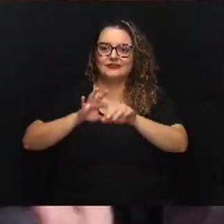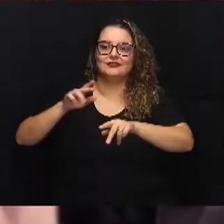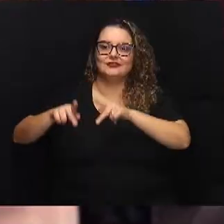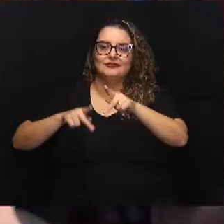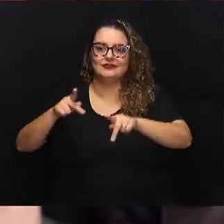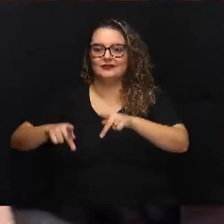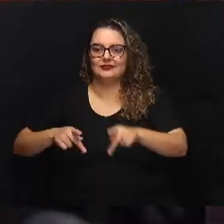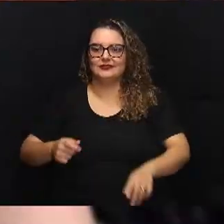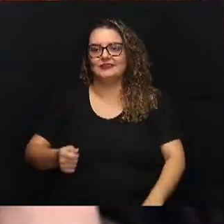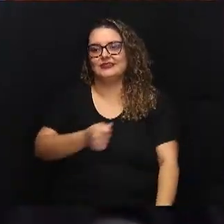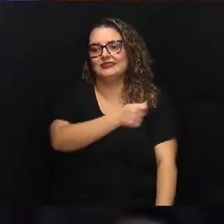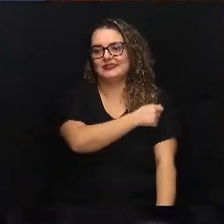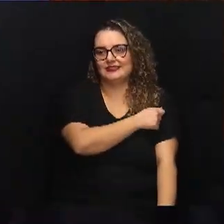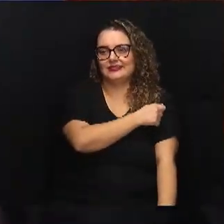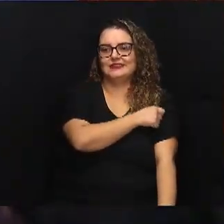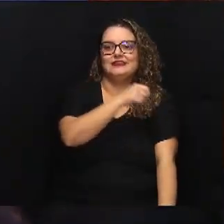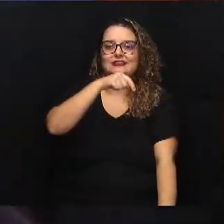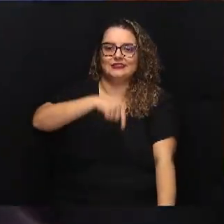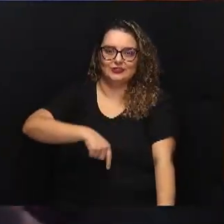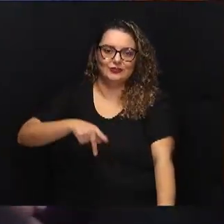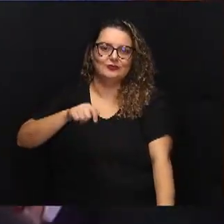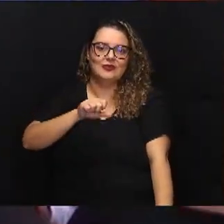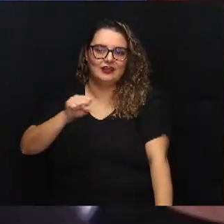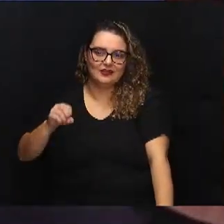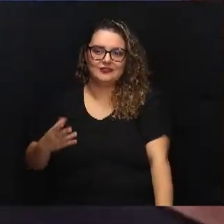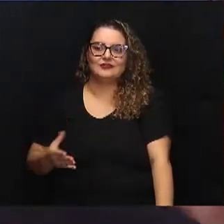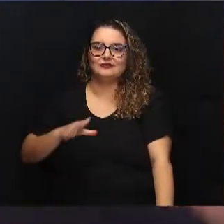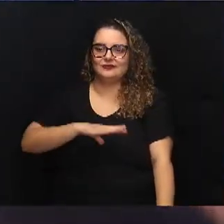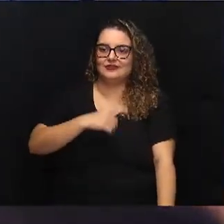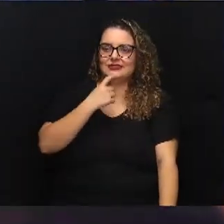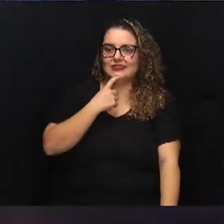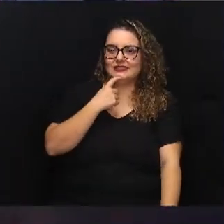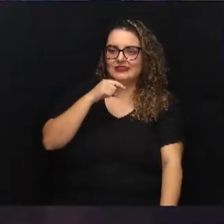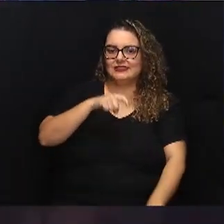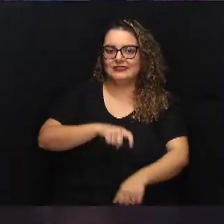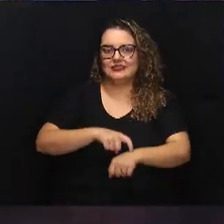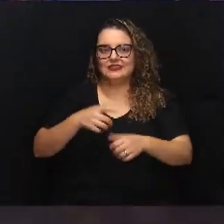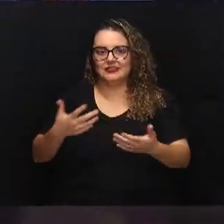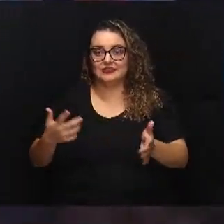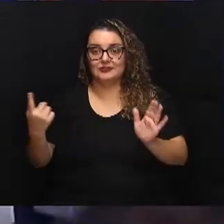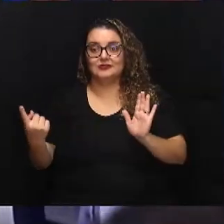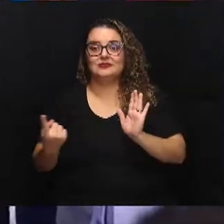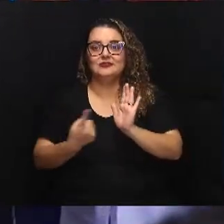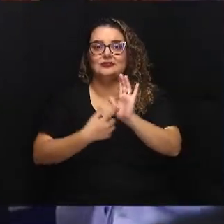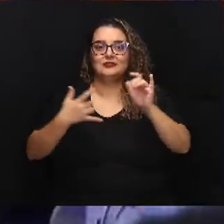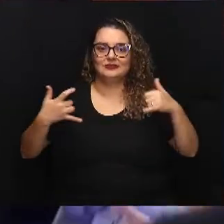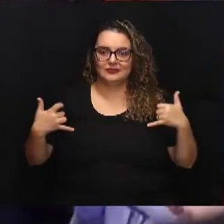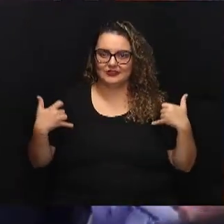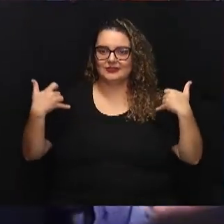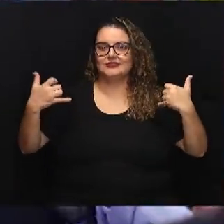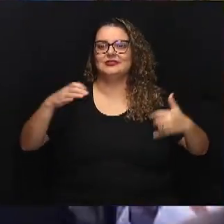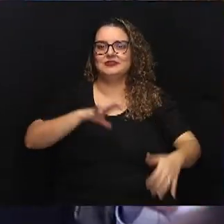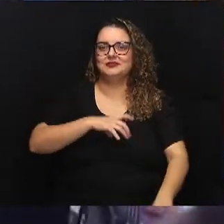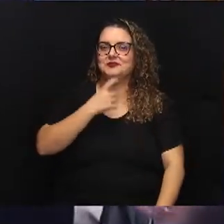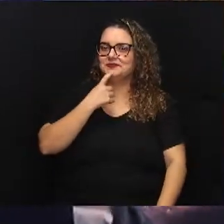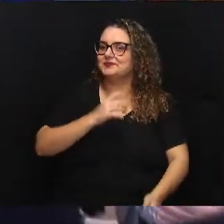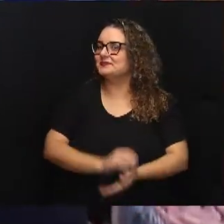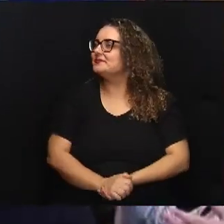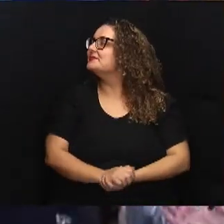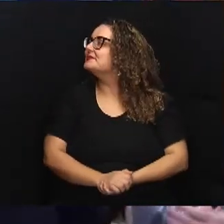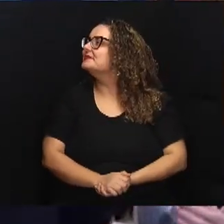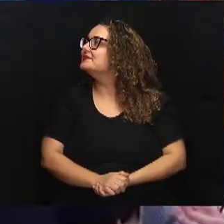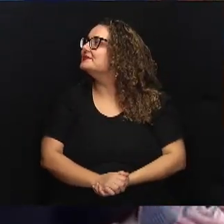as autoridades aqui no Paço Municipal, nesse momento que marca o aniversário da cidade.